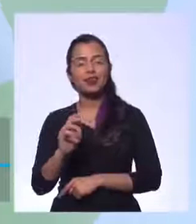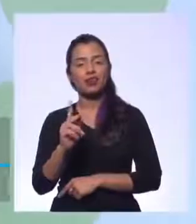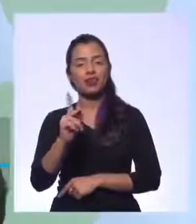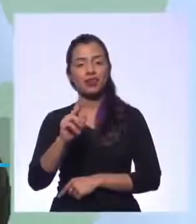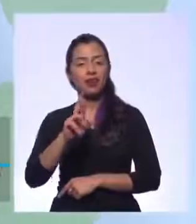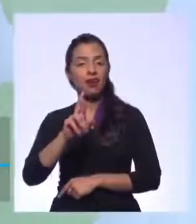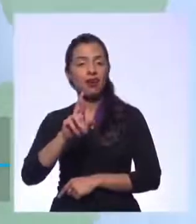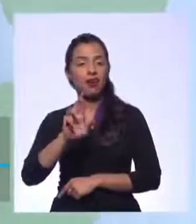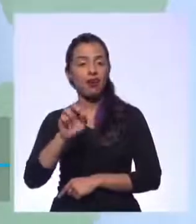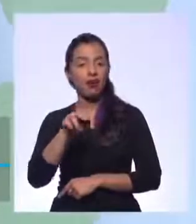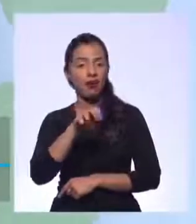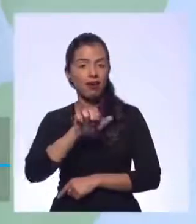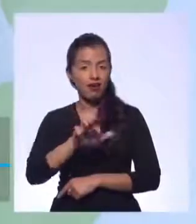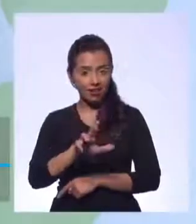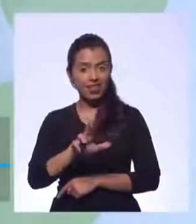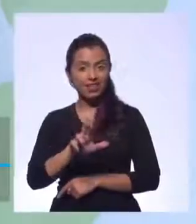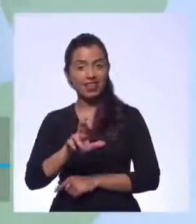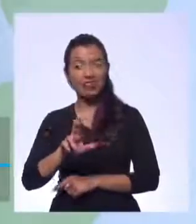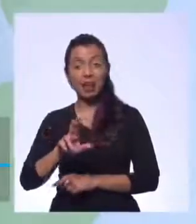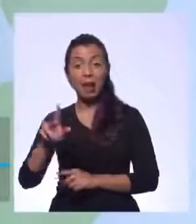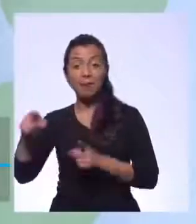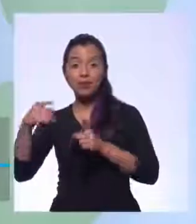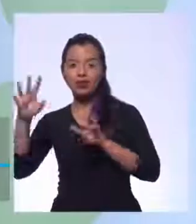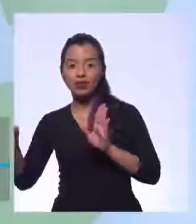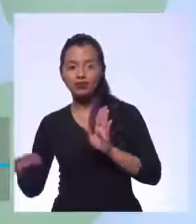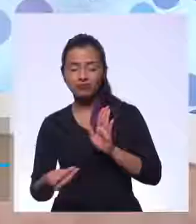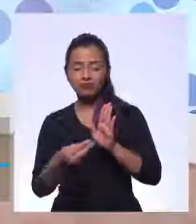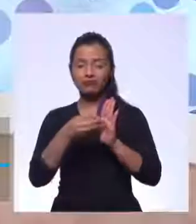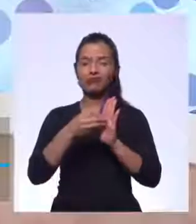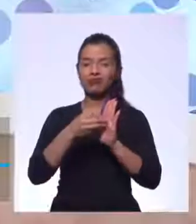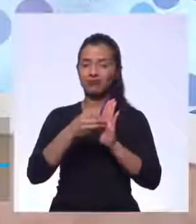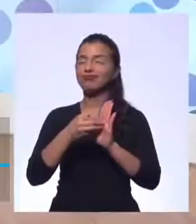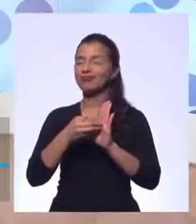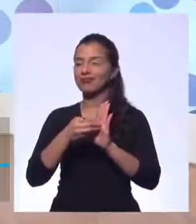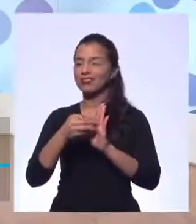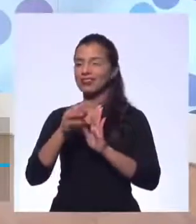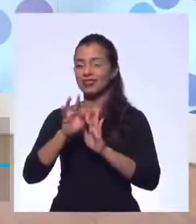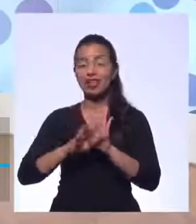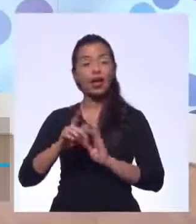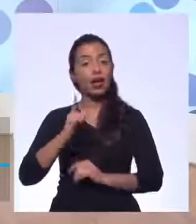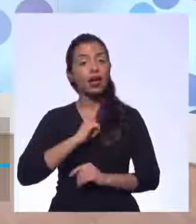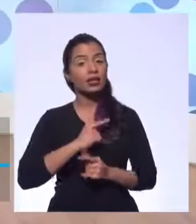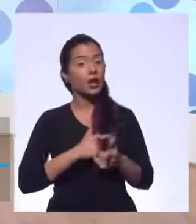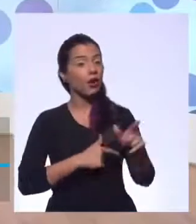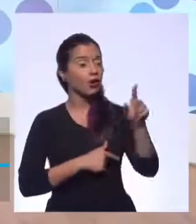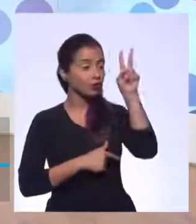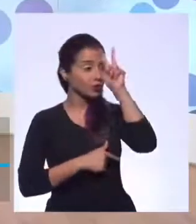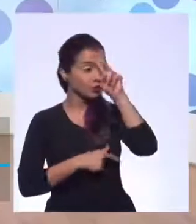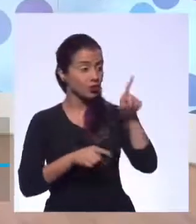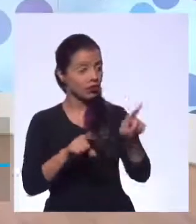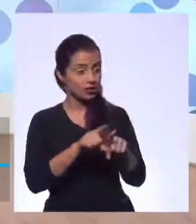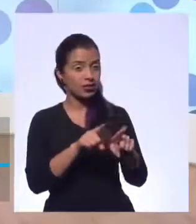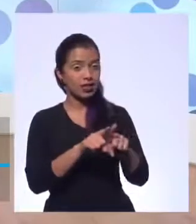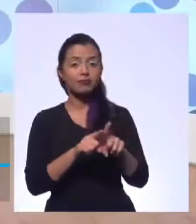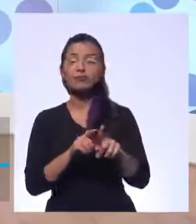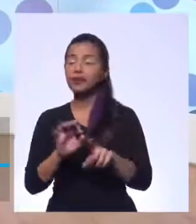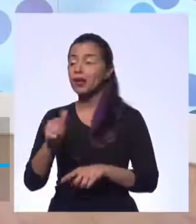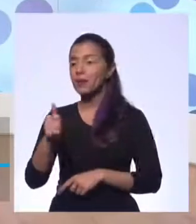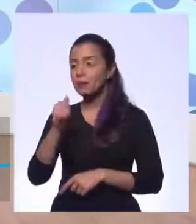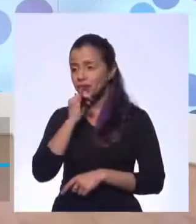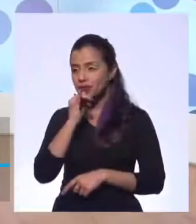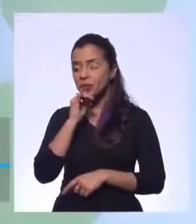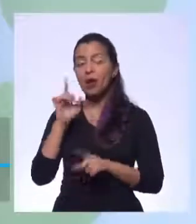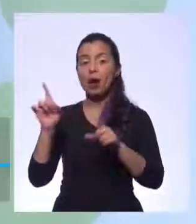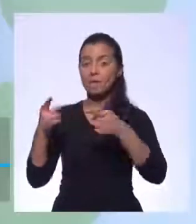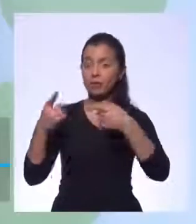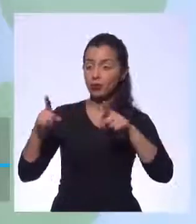texto. Houve ali uma conexão entre os 2. Temos a história da Yara, entre aspas, né? A gente vai pontuar, ó. É a música do Rick Renner, como a gente